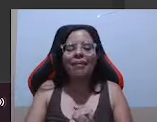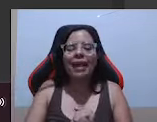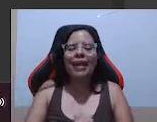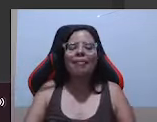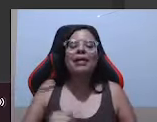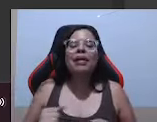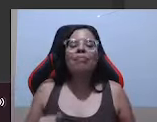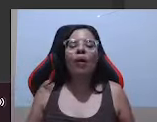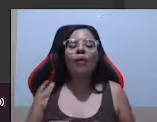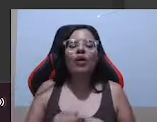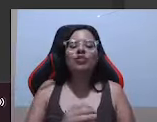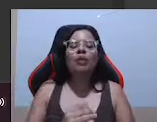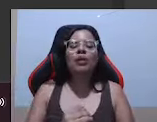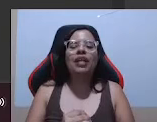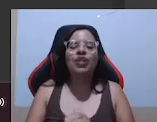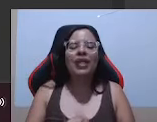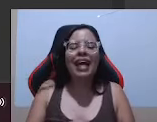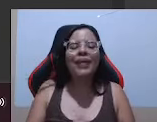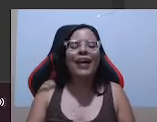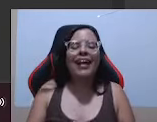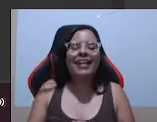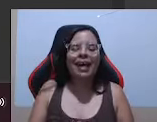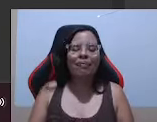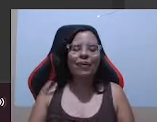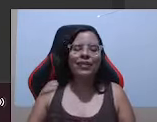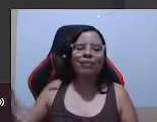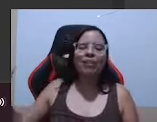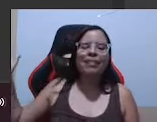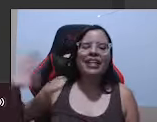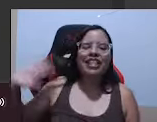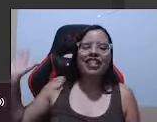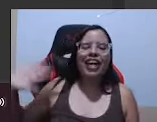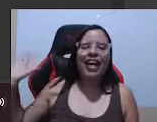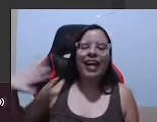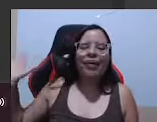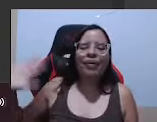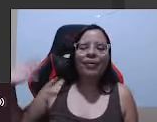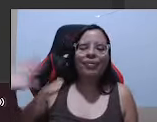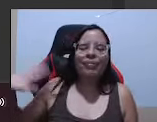para Ilhabela. Bom, eu espero ter ajudado. Até a próxima. Tchau!